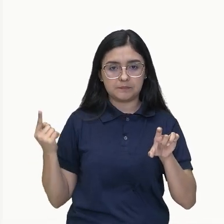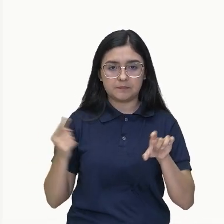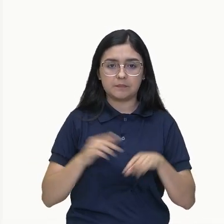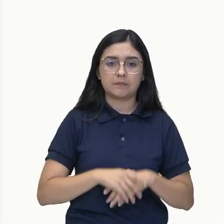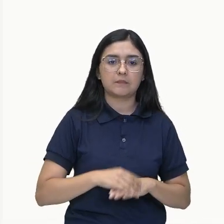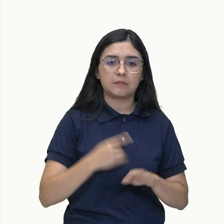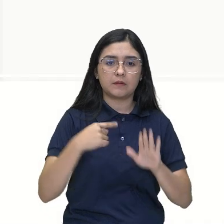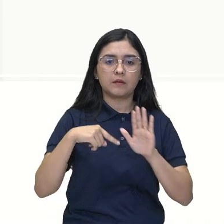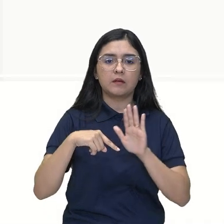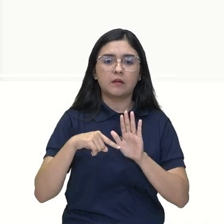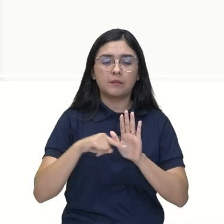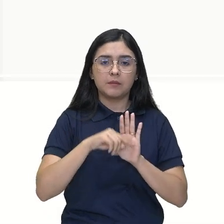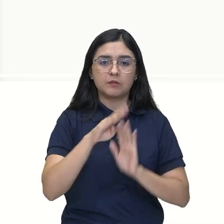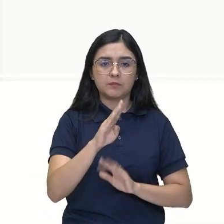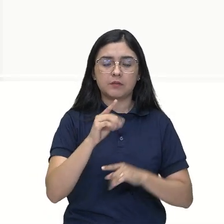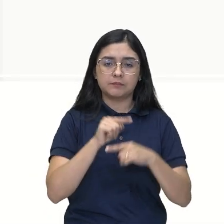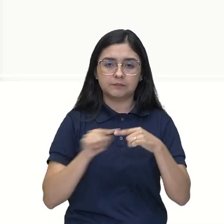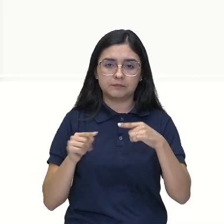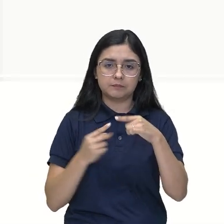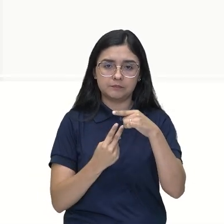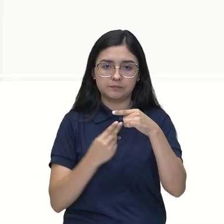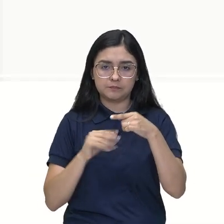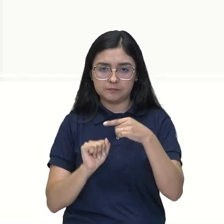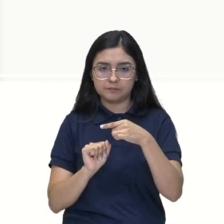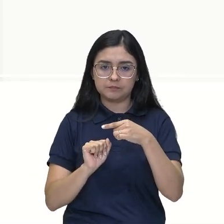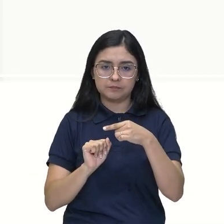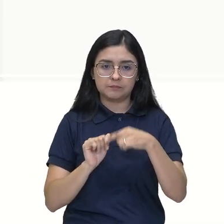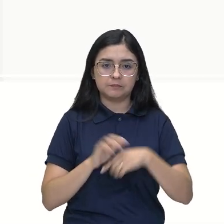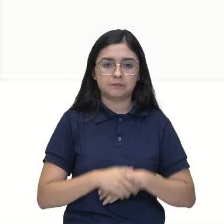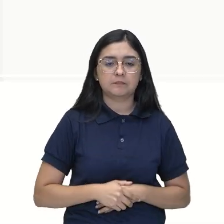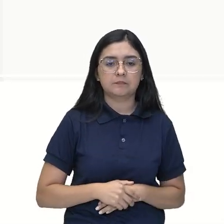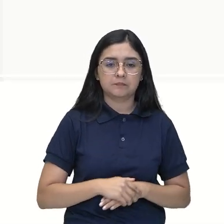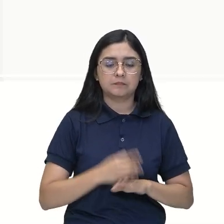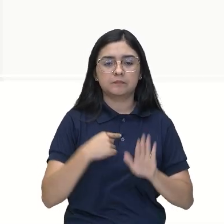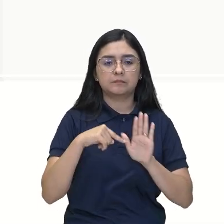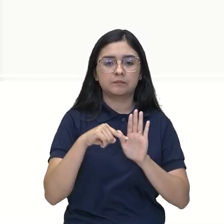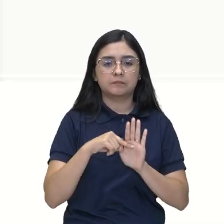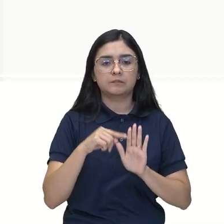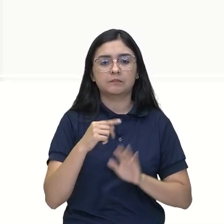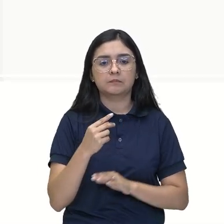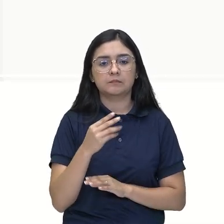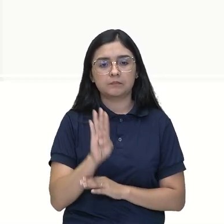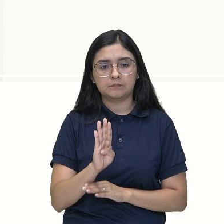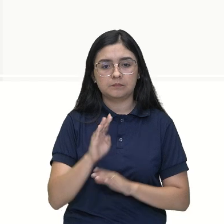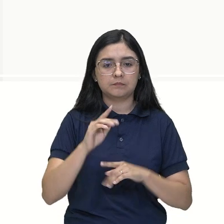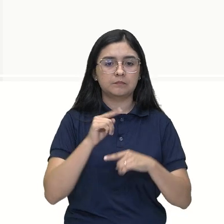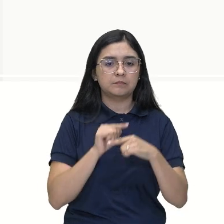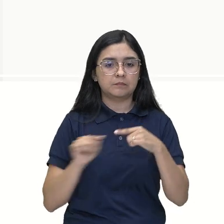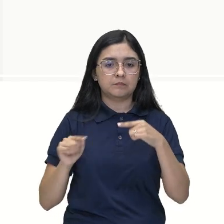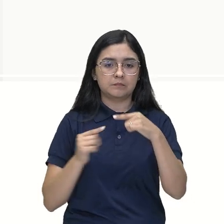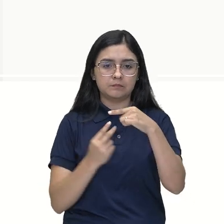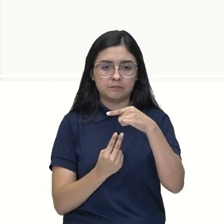Menos b sobre 2a. Então vamos lá. Menos b sobre 2a.